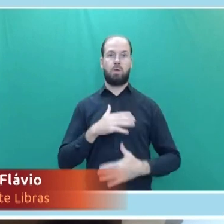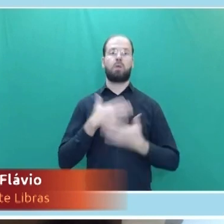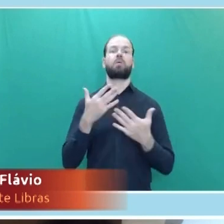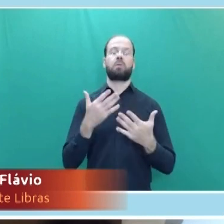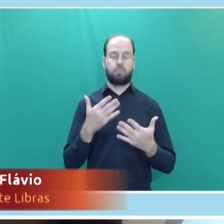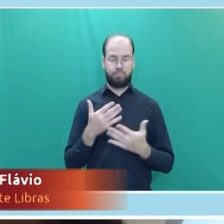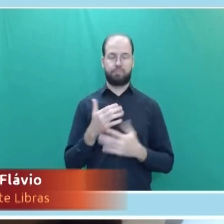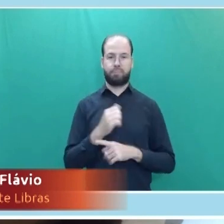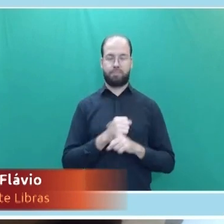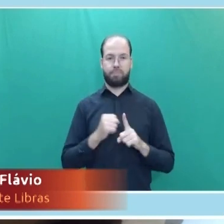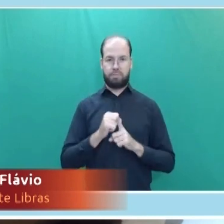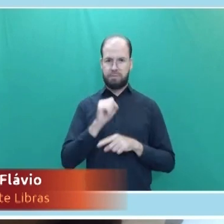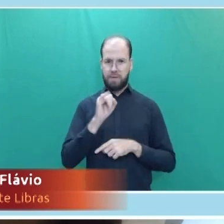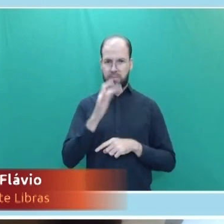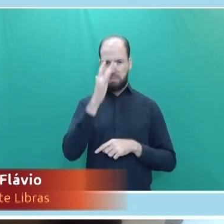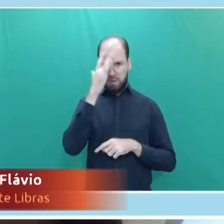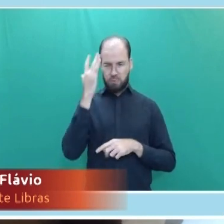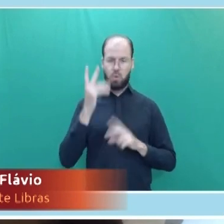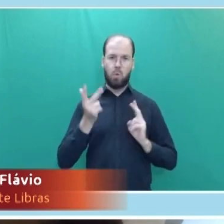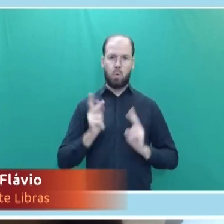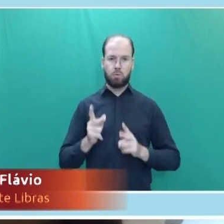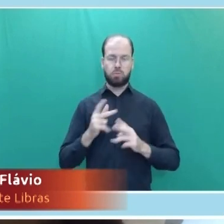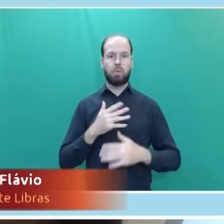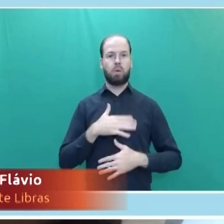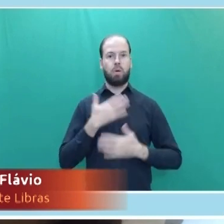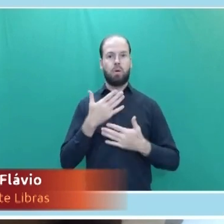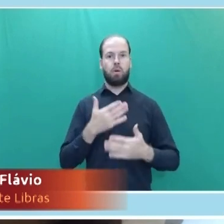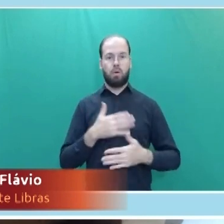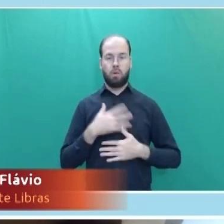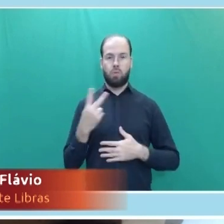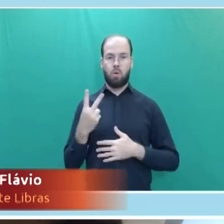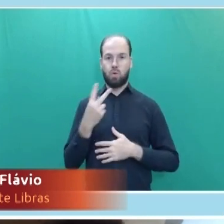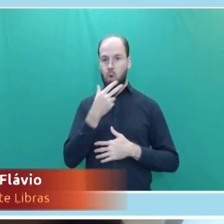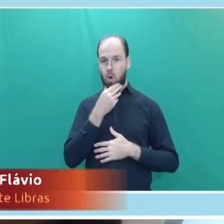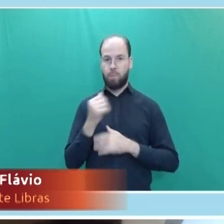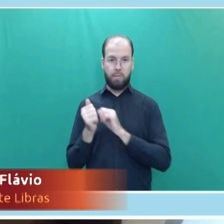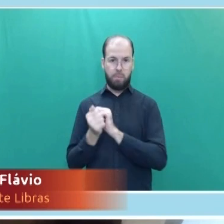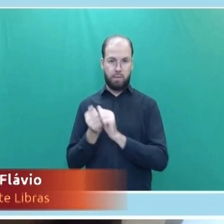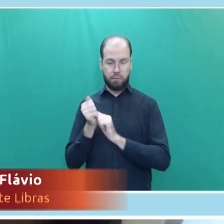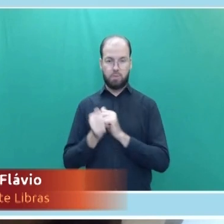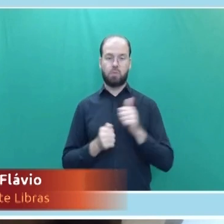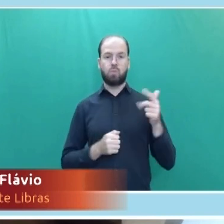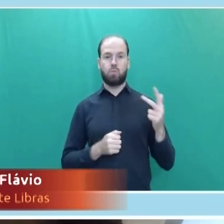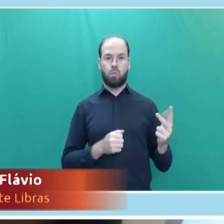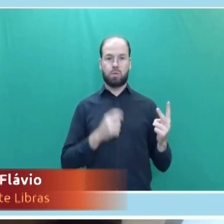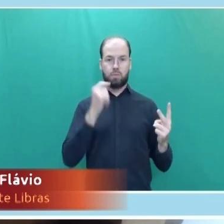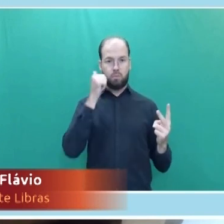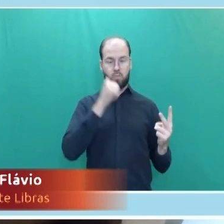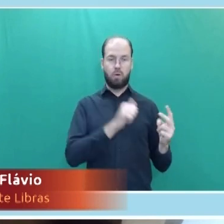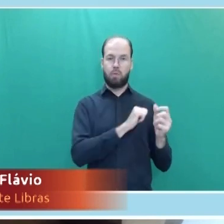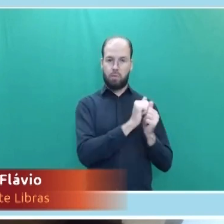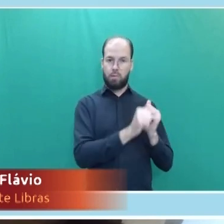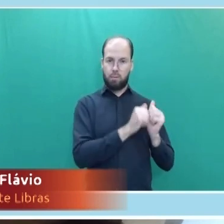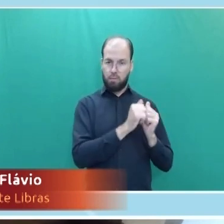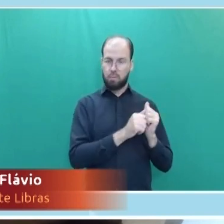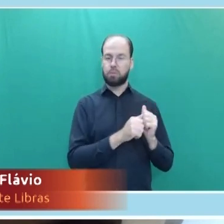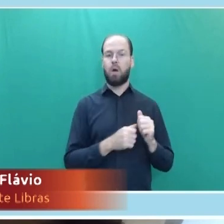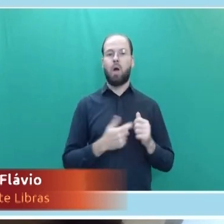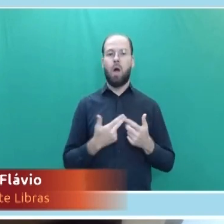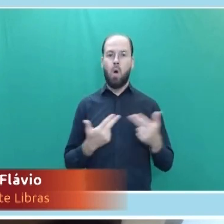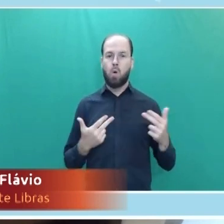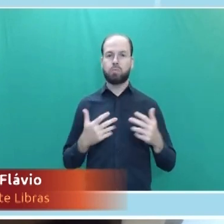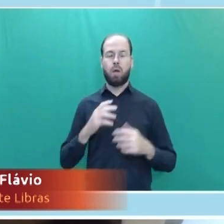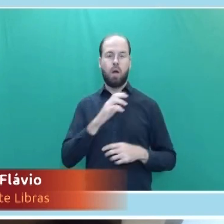pessoas continuarem se chocando ao verem dois homens se beijarem, ao verem duas mulheres se beijarem, ao verem um afeto homossexual, o afeto